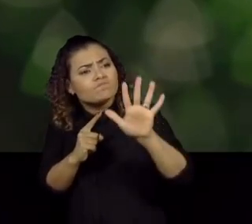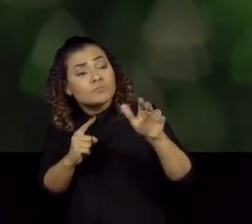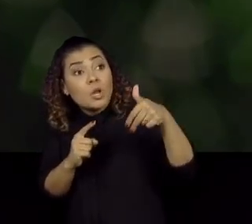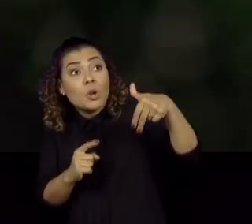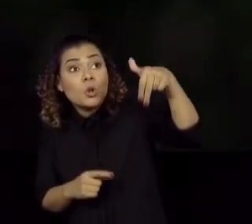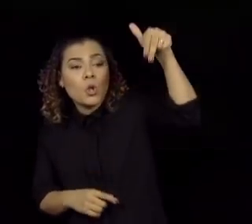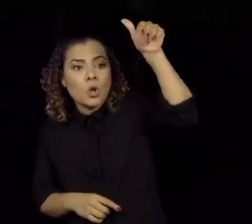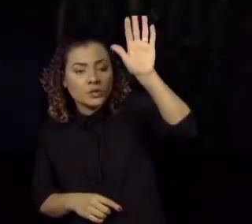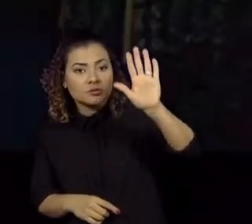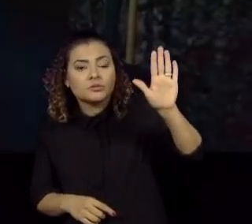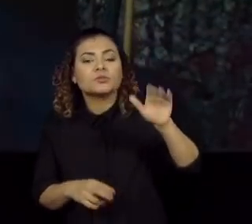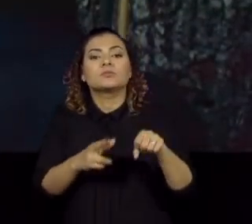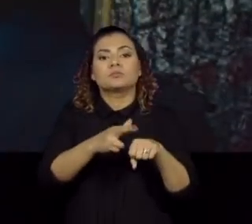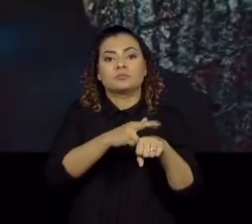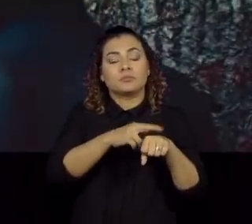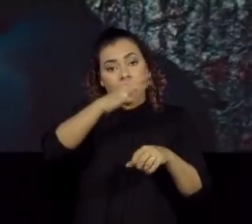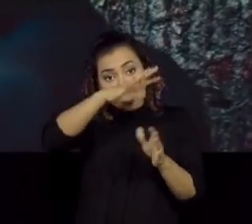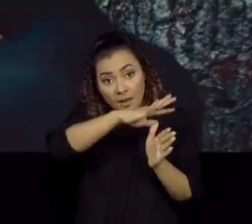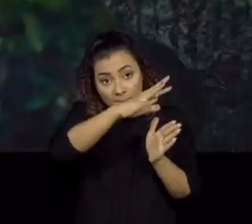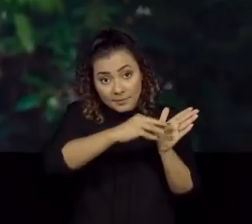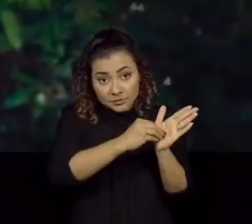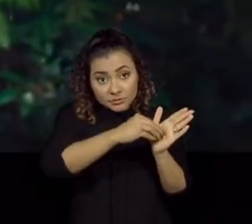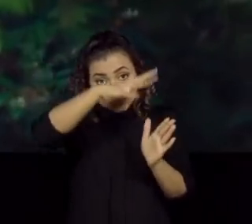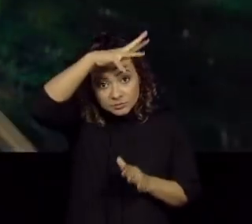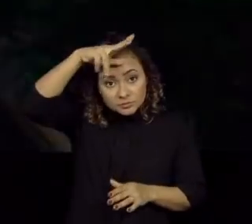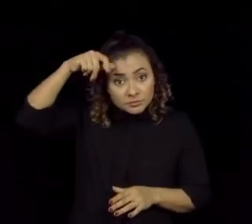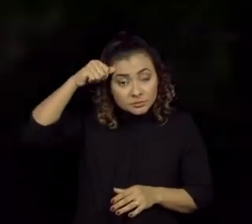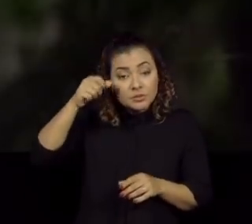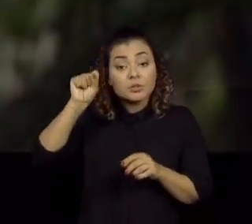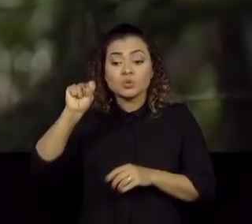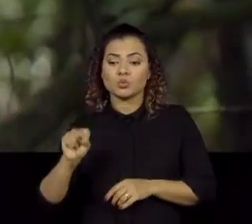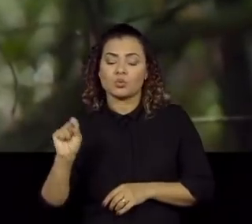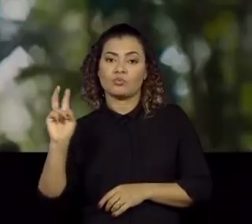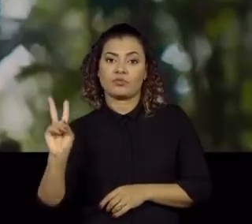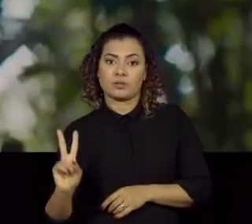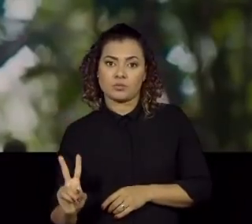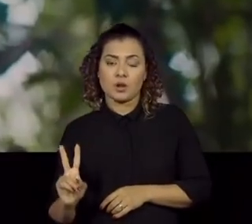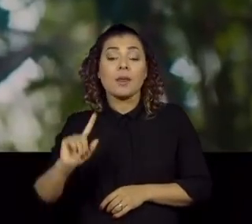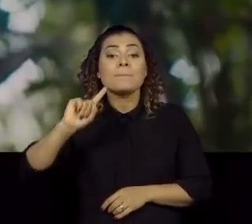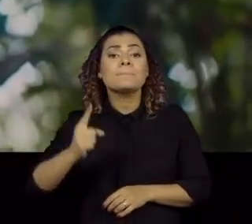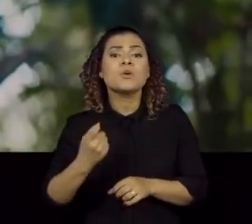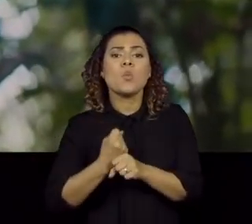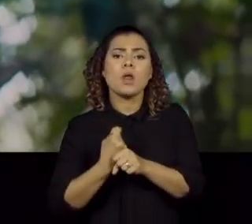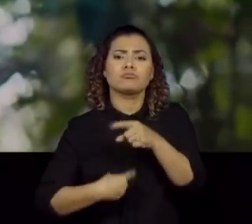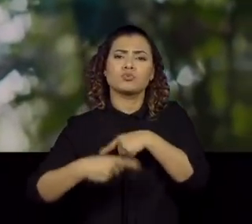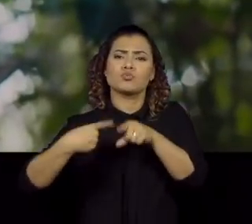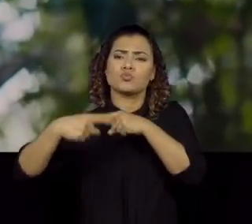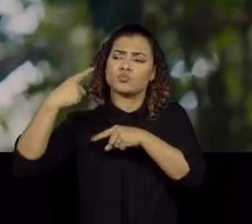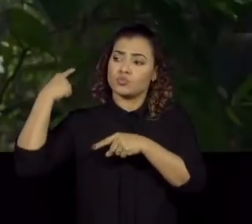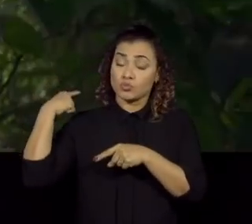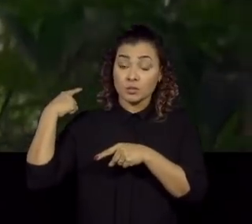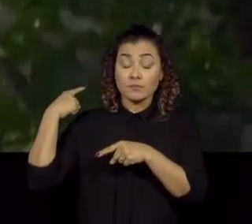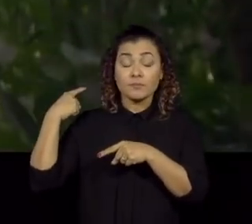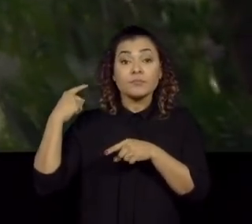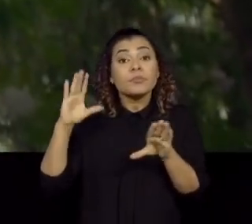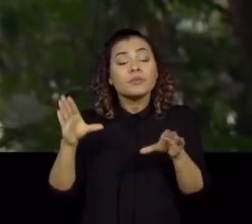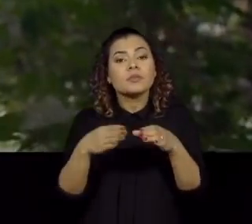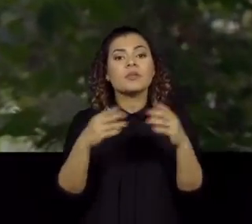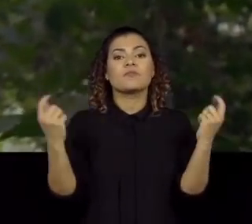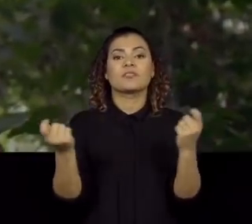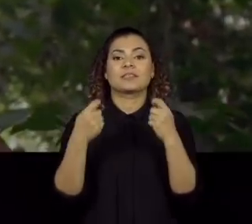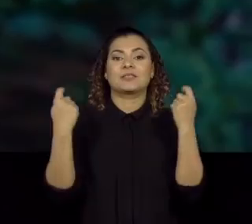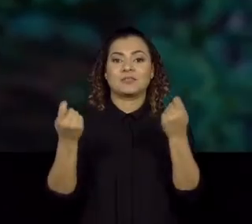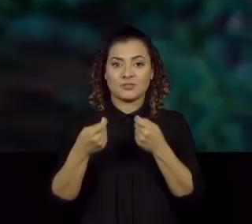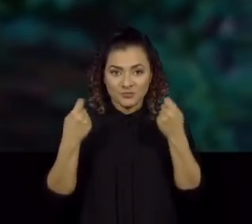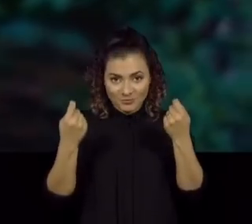nos estados de Roraima e Amazonas, e o sul da Venezuela há mais de 1000 anos. Selecionado para o Festival de